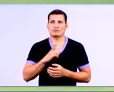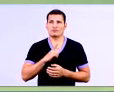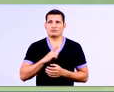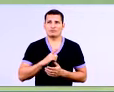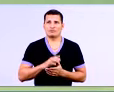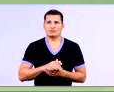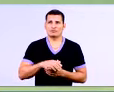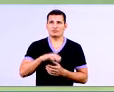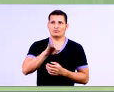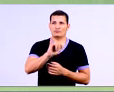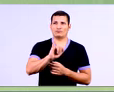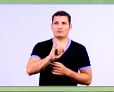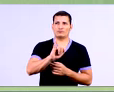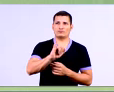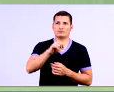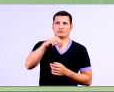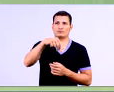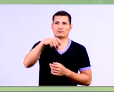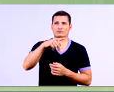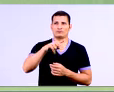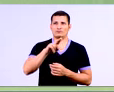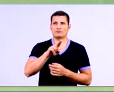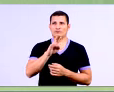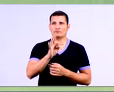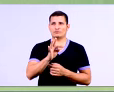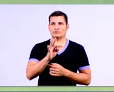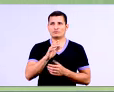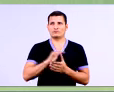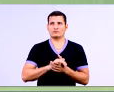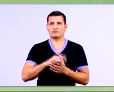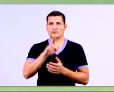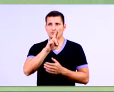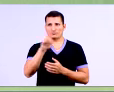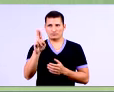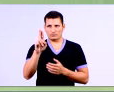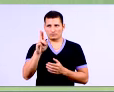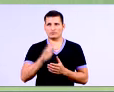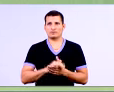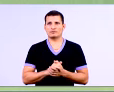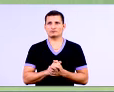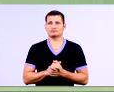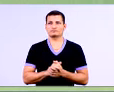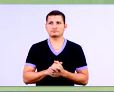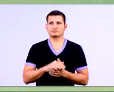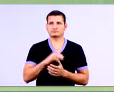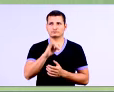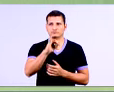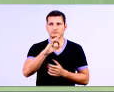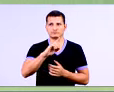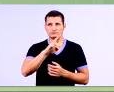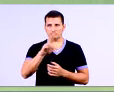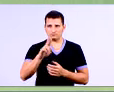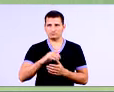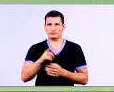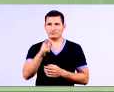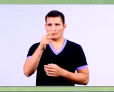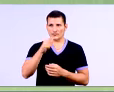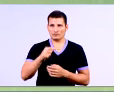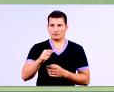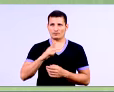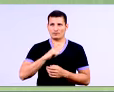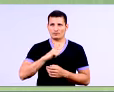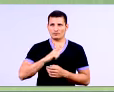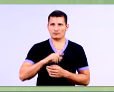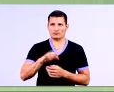input chamado nome e nós temos um botão que executa a